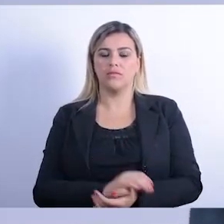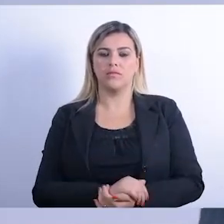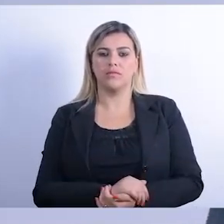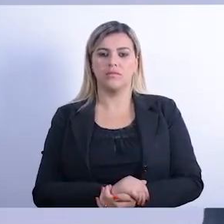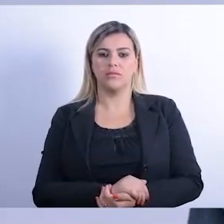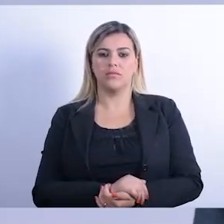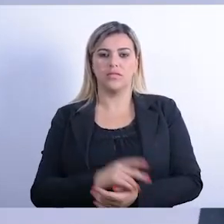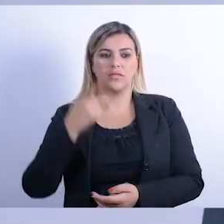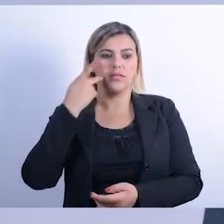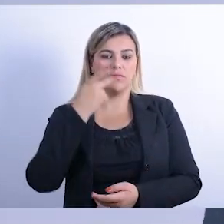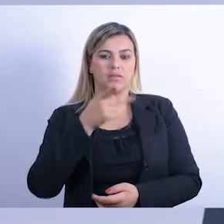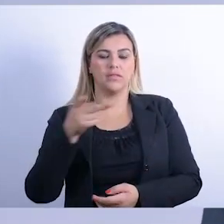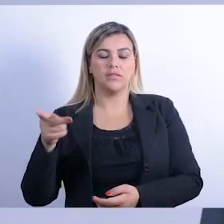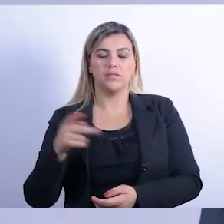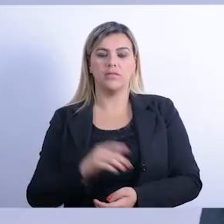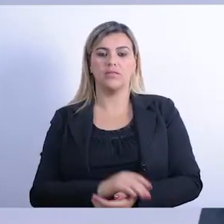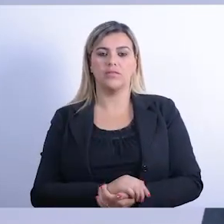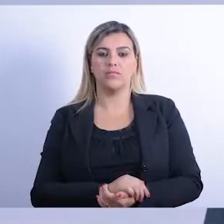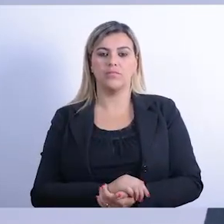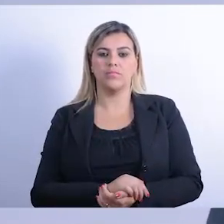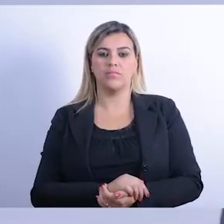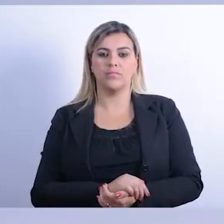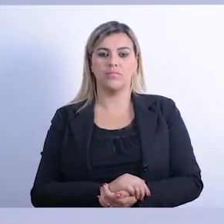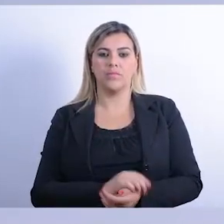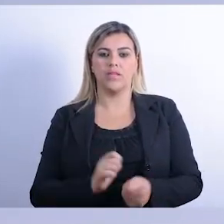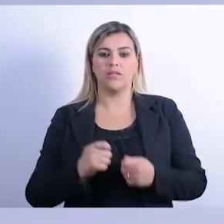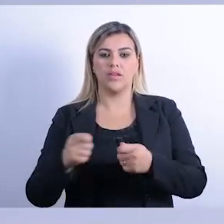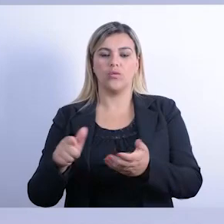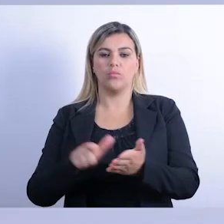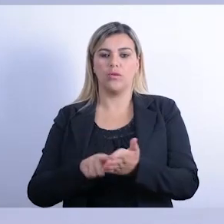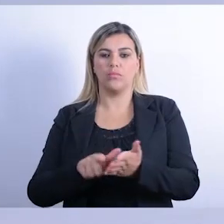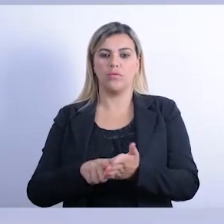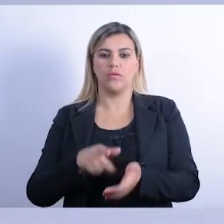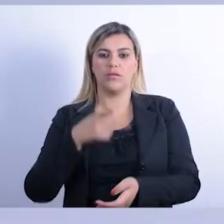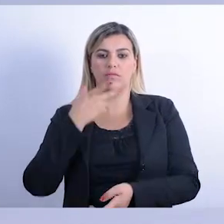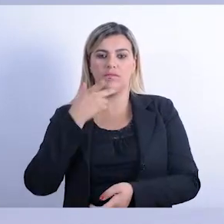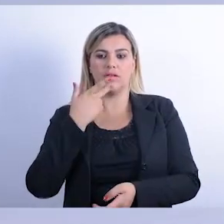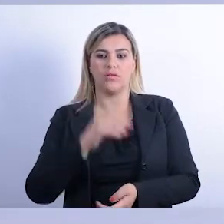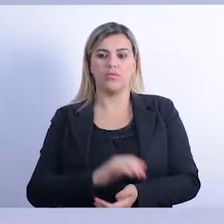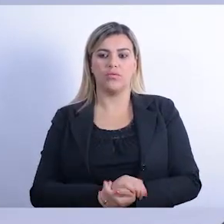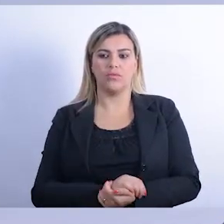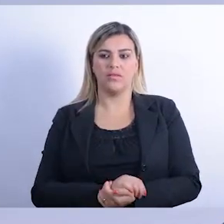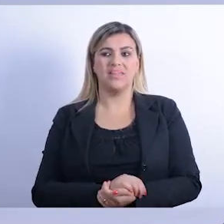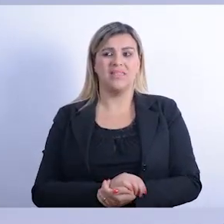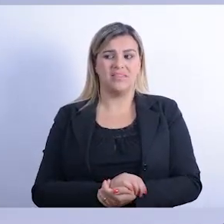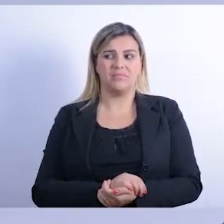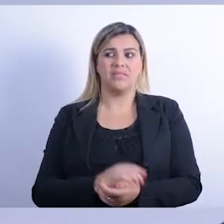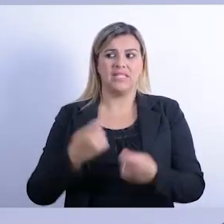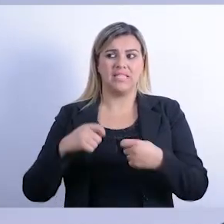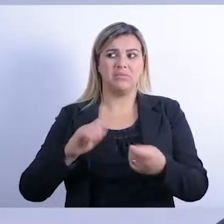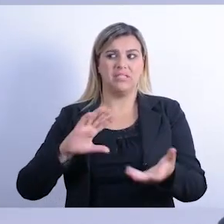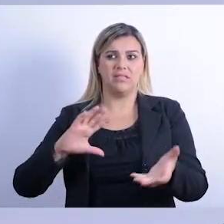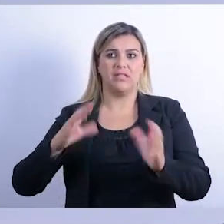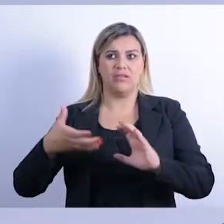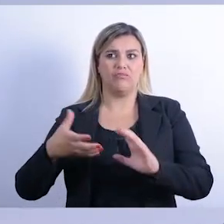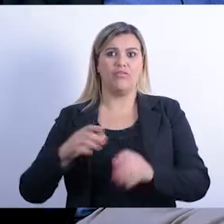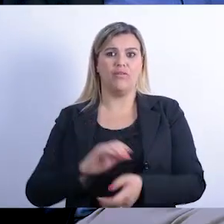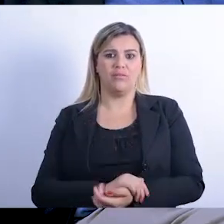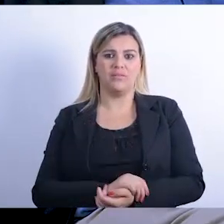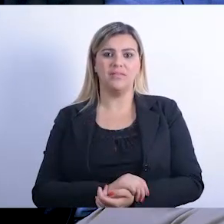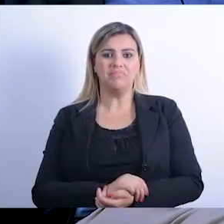no fim da visita lá, ele entregou o papel e virou coisa, precisa ser arrumado